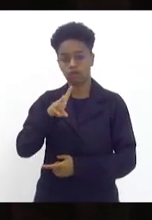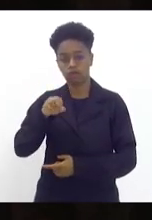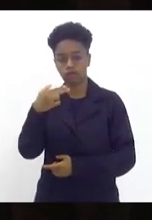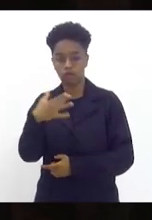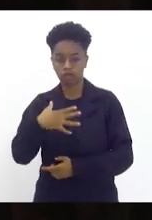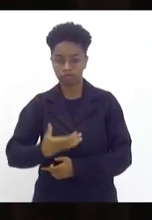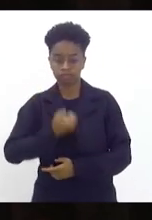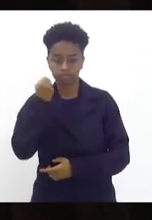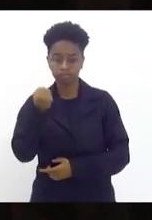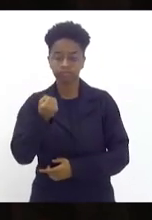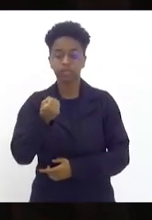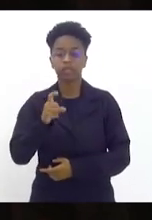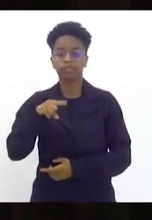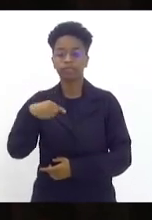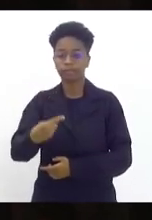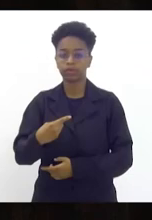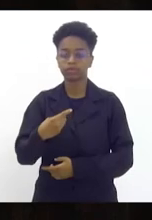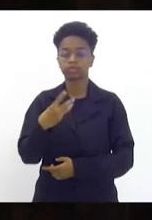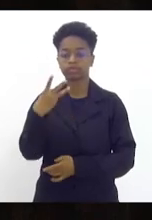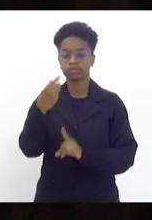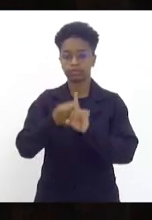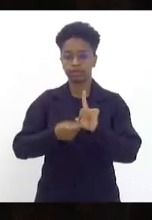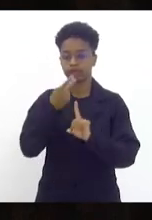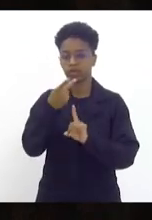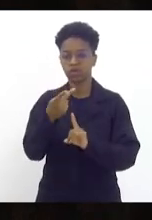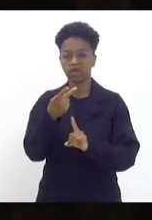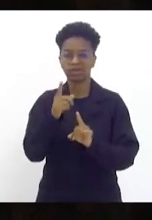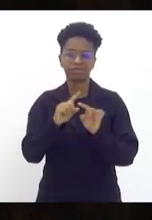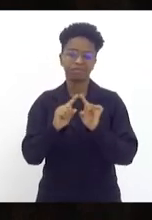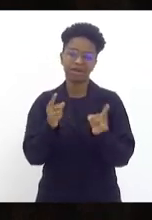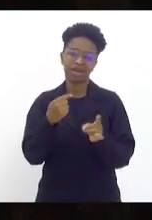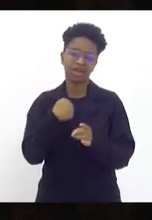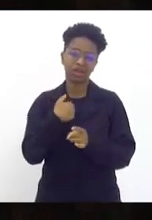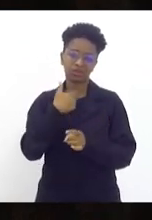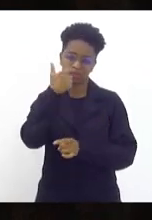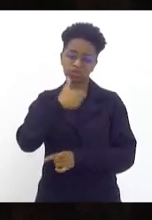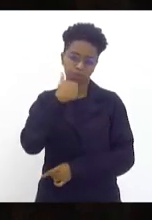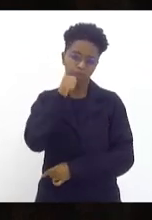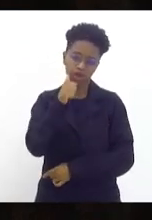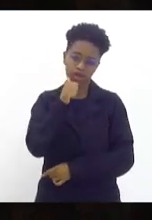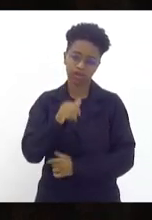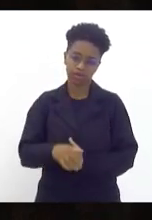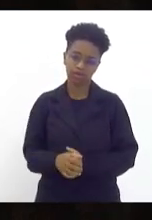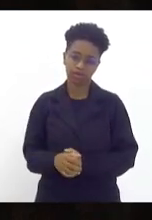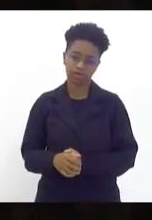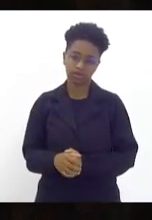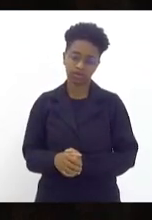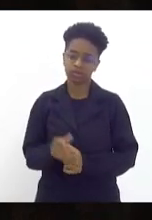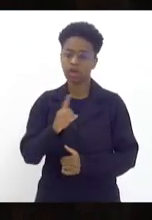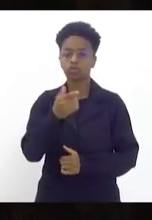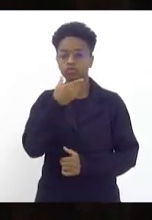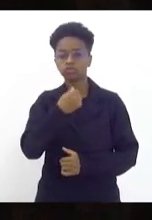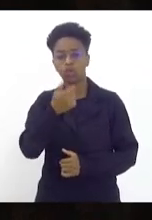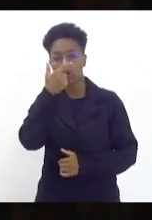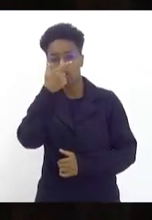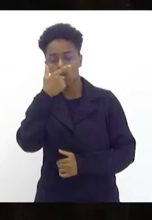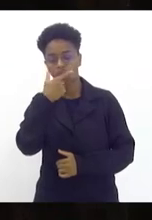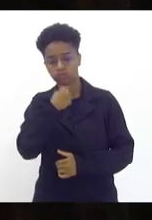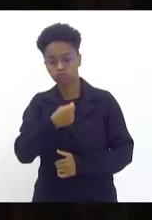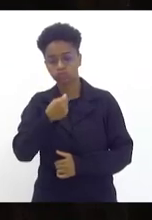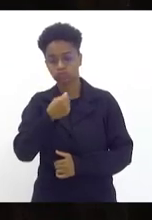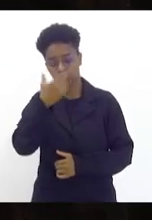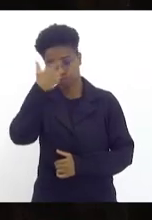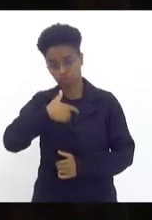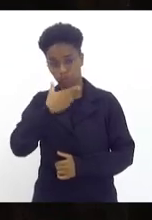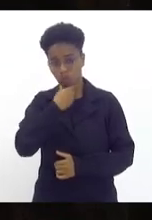E depois de 3 meses, o filho chegou e falou assim, mas eu sou mulher. Eu quero dizer, eu sou homem, eu gosto de mulher. Então, hoje, ele é